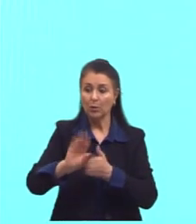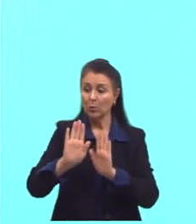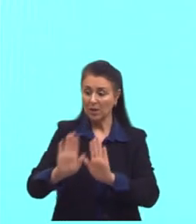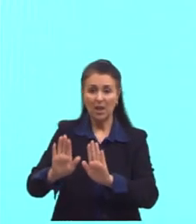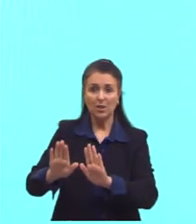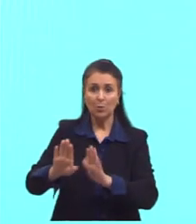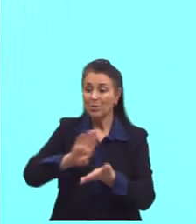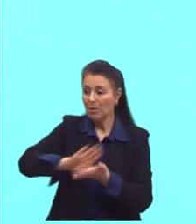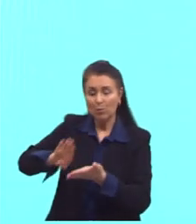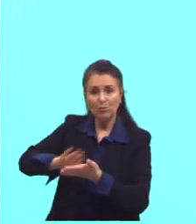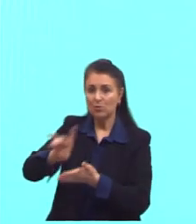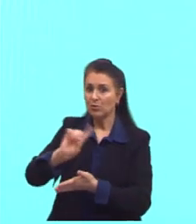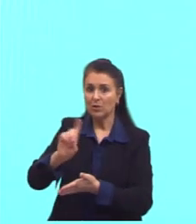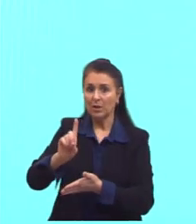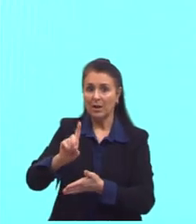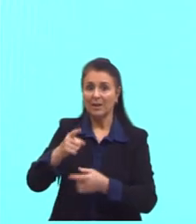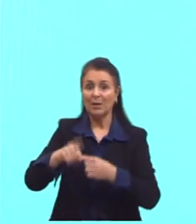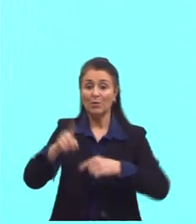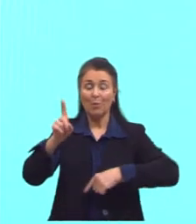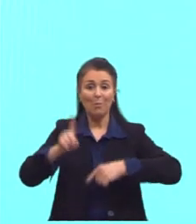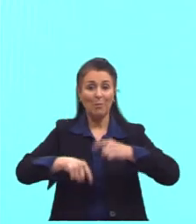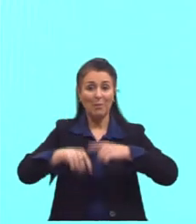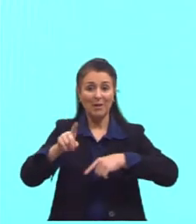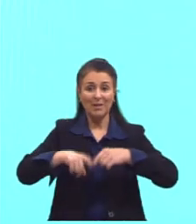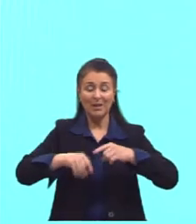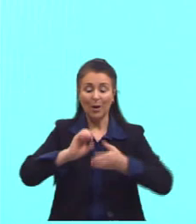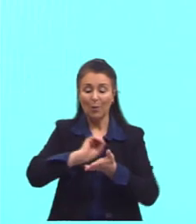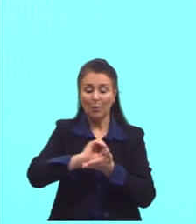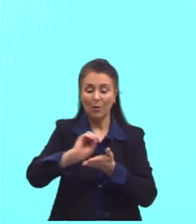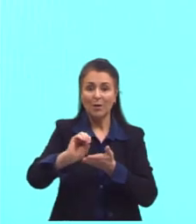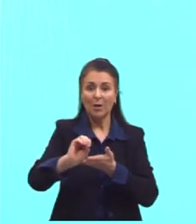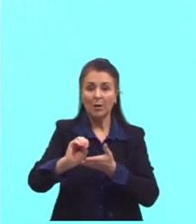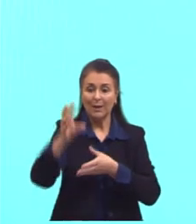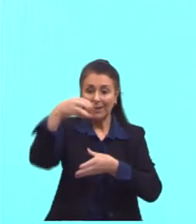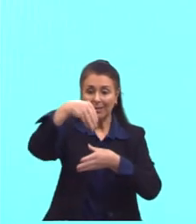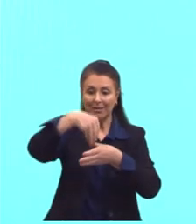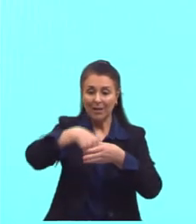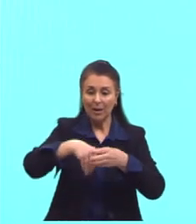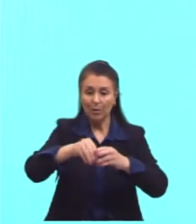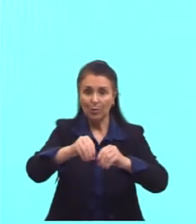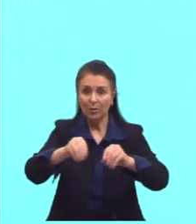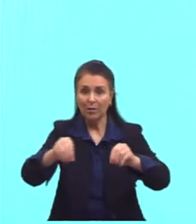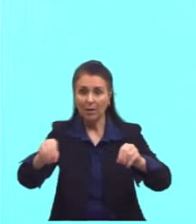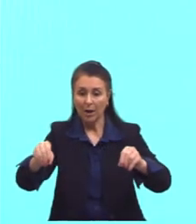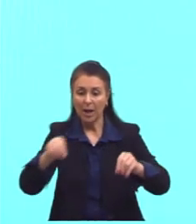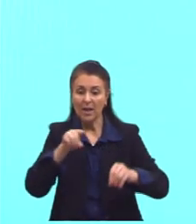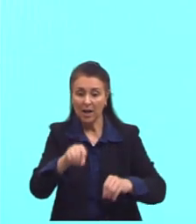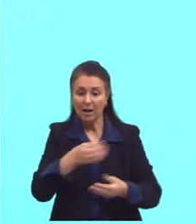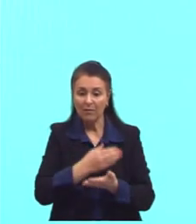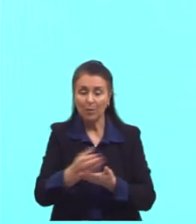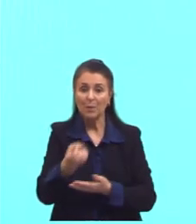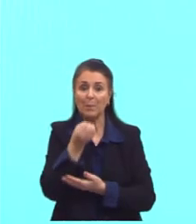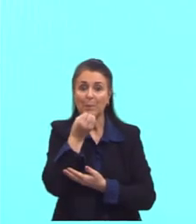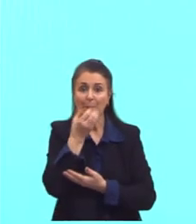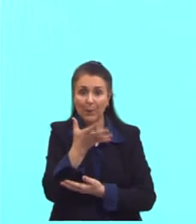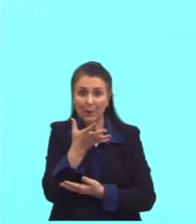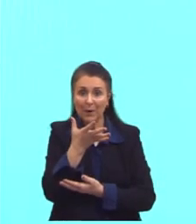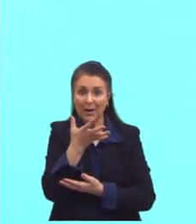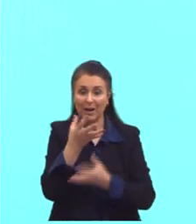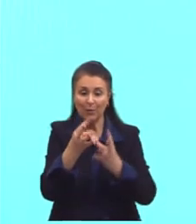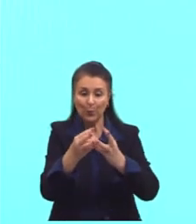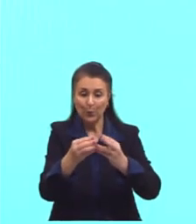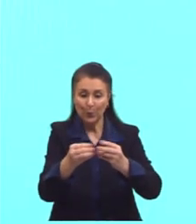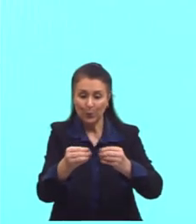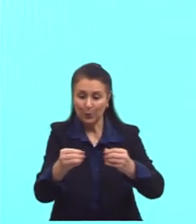benefício disso aí primeiro matéria orgânica que vai ser incorporado no solo Então posso utilizar menos material